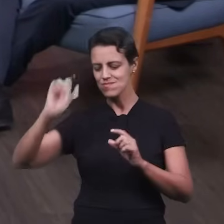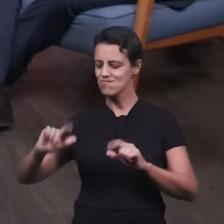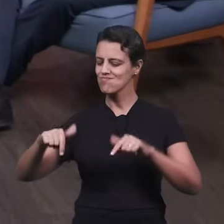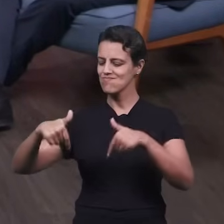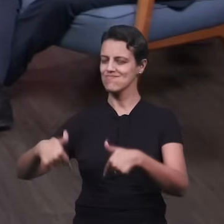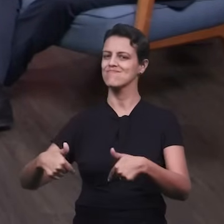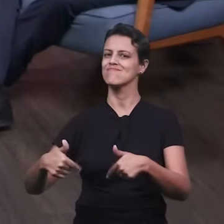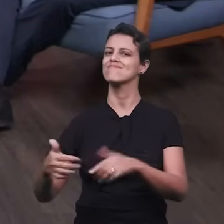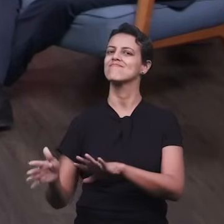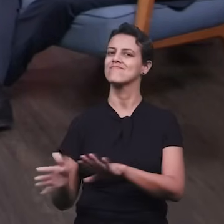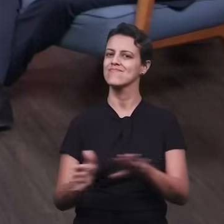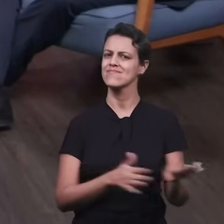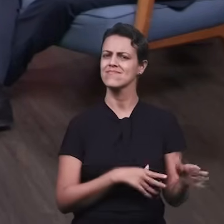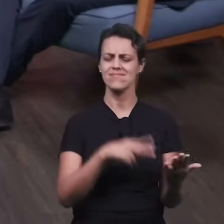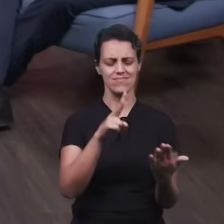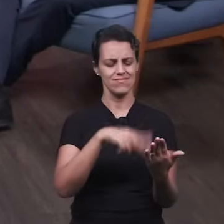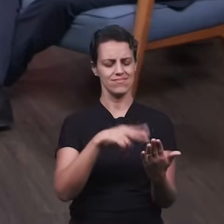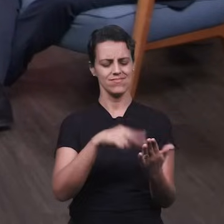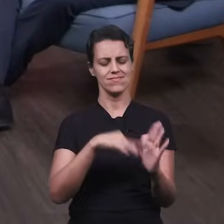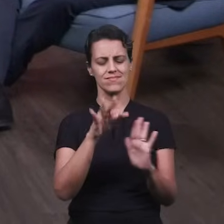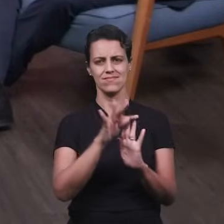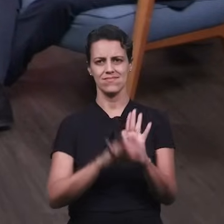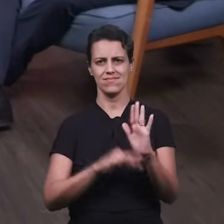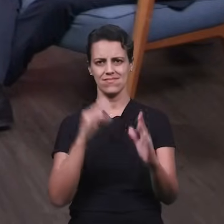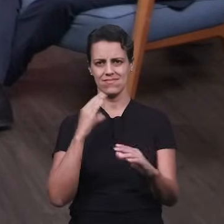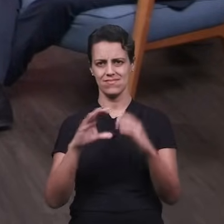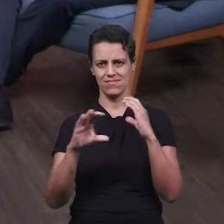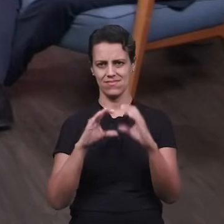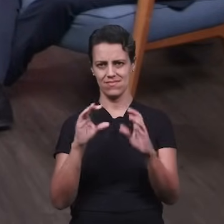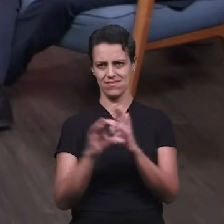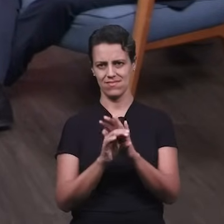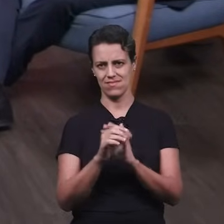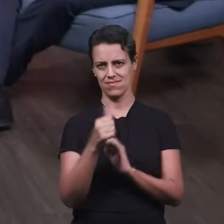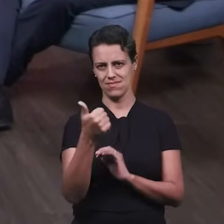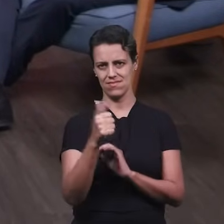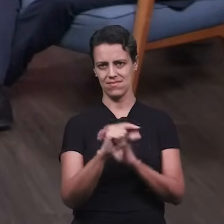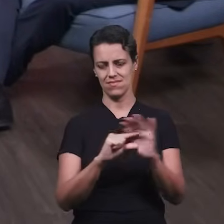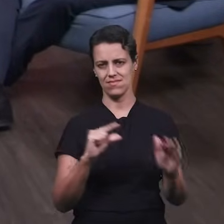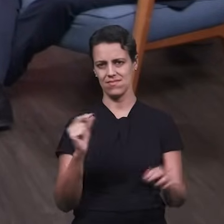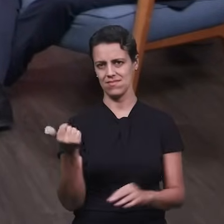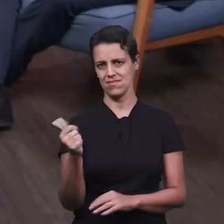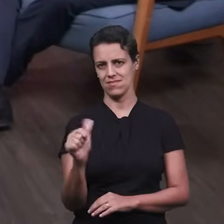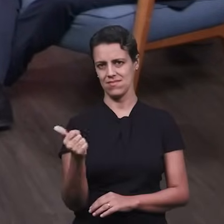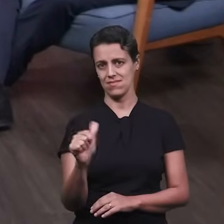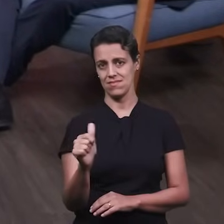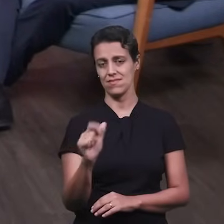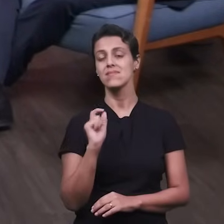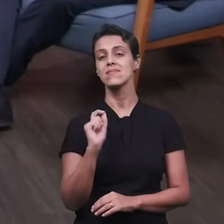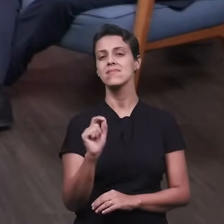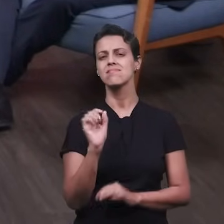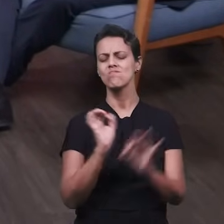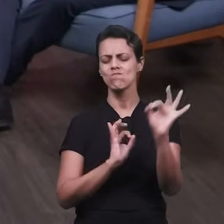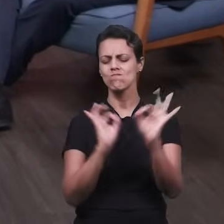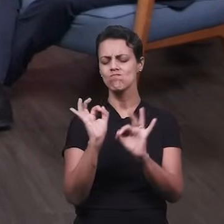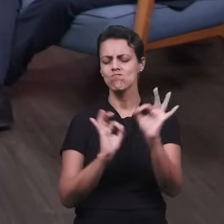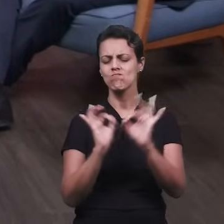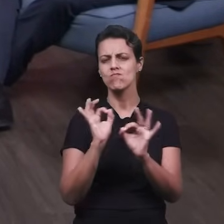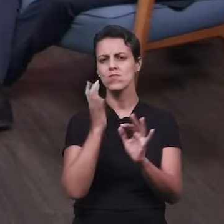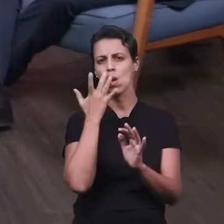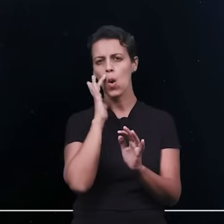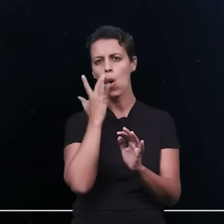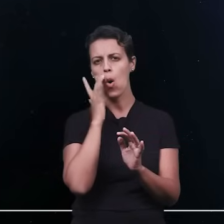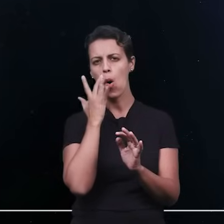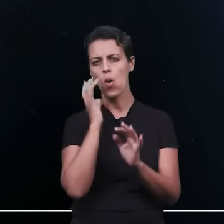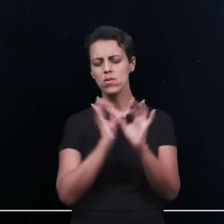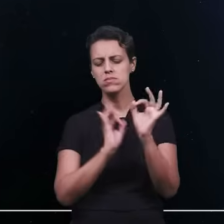é maravilhoso. Eu vou ler ainda um texto em Cantares, Cantares 1:11, para que vocês comentem. Enfeites de ouro